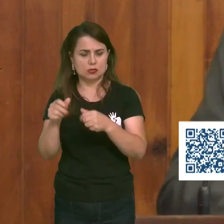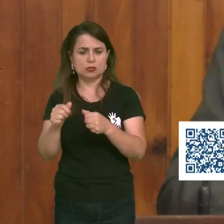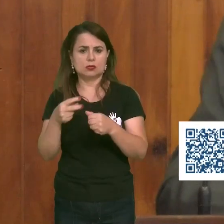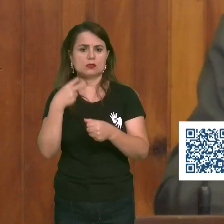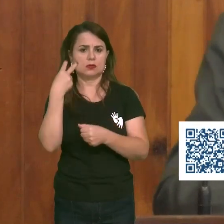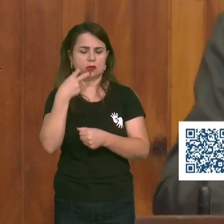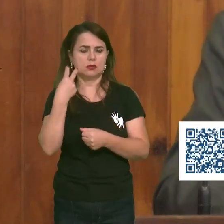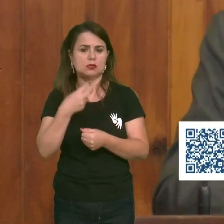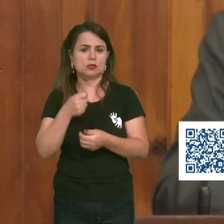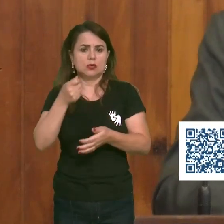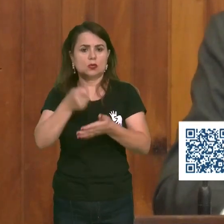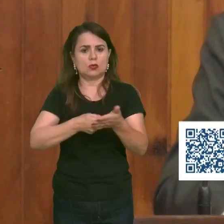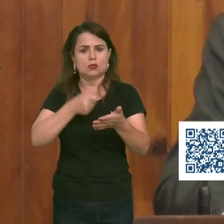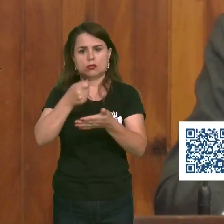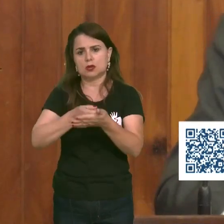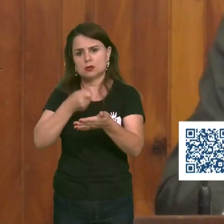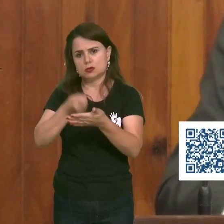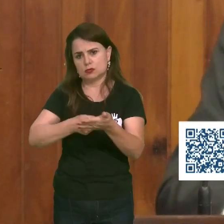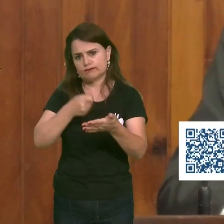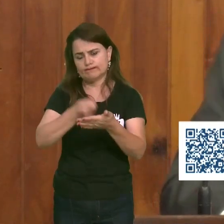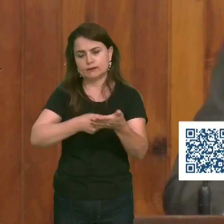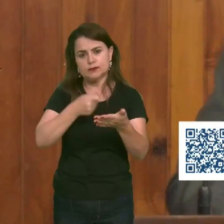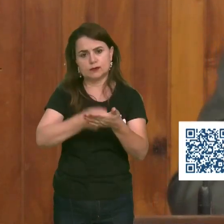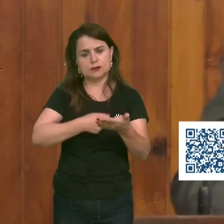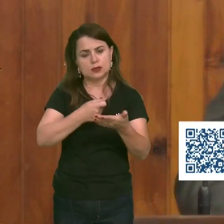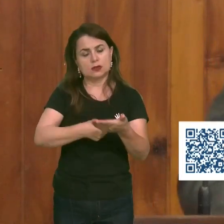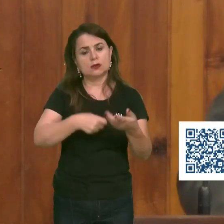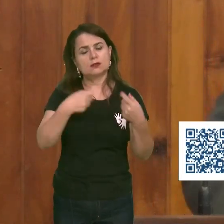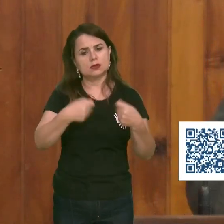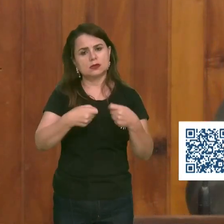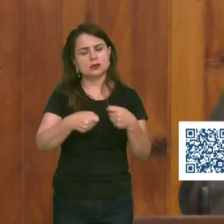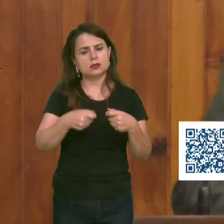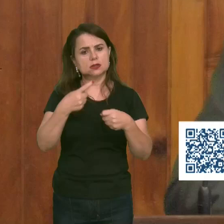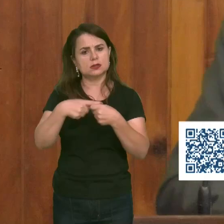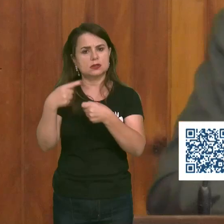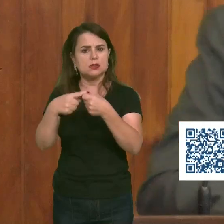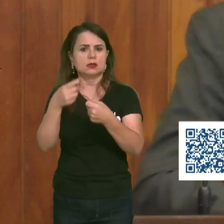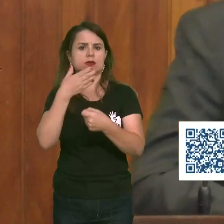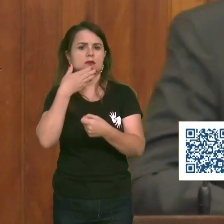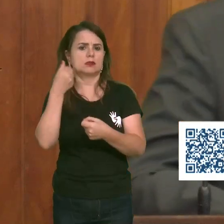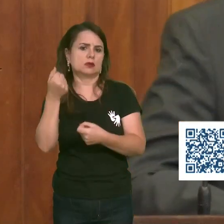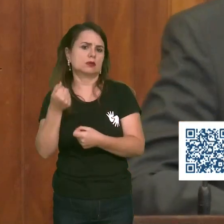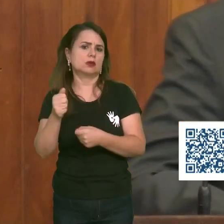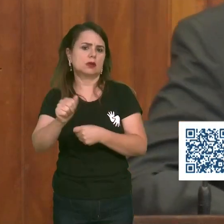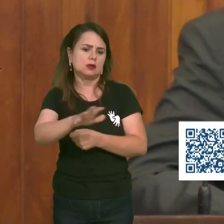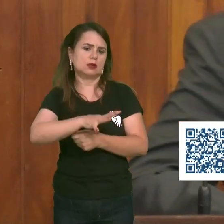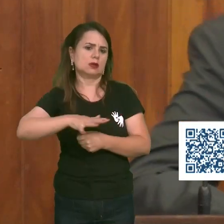cobrando melhoria na questão social da cidade